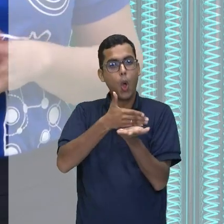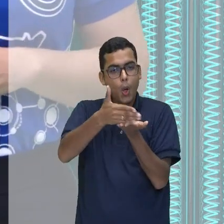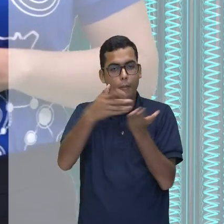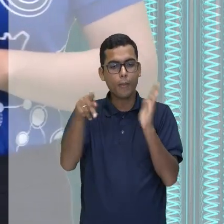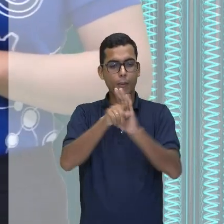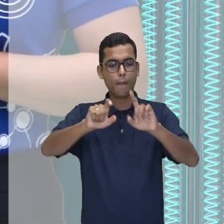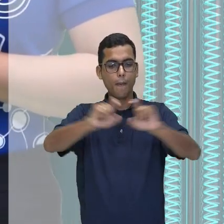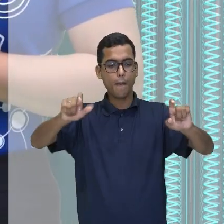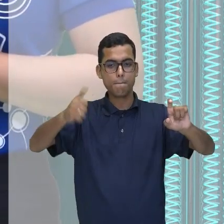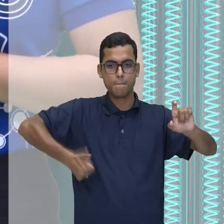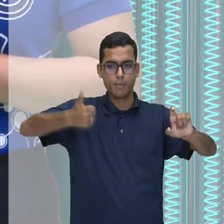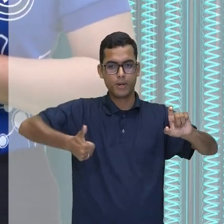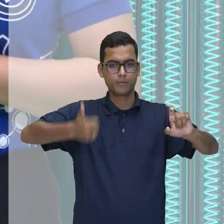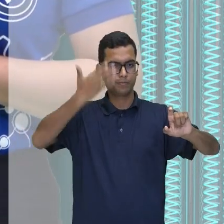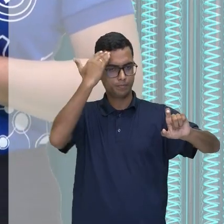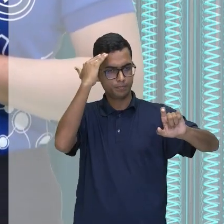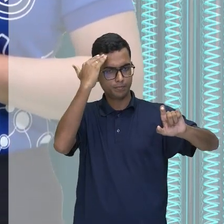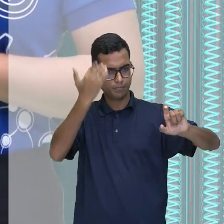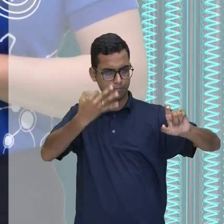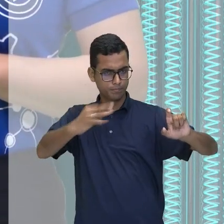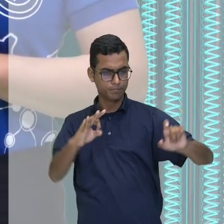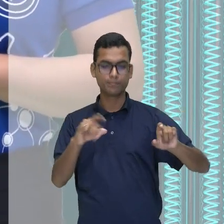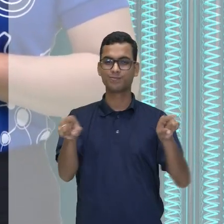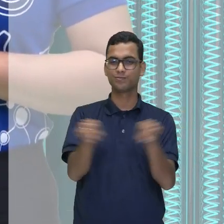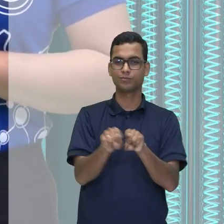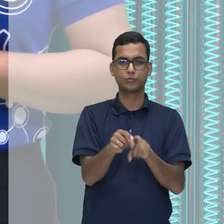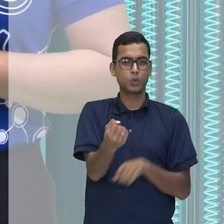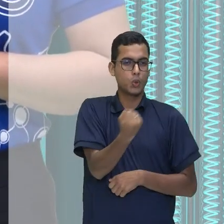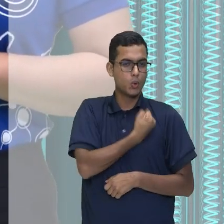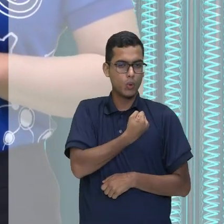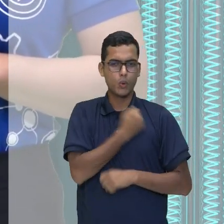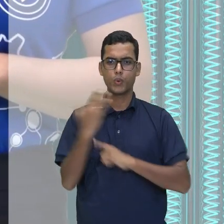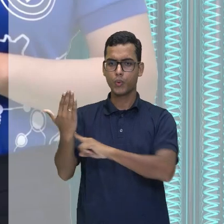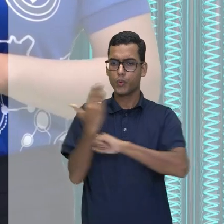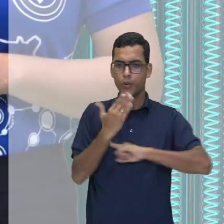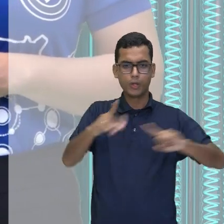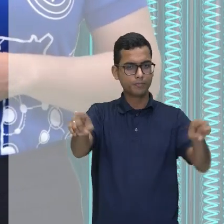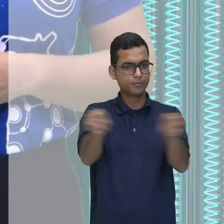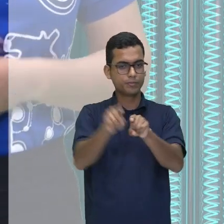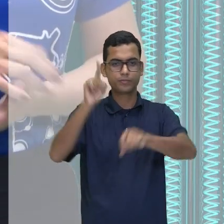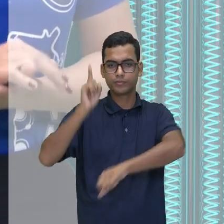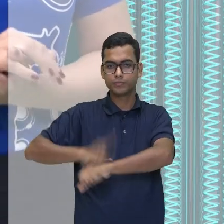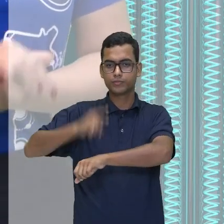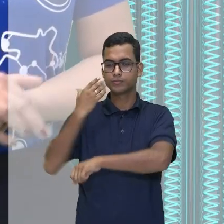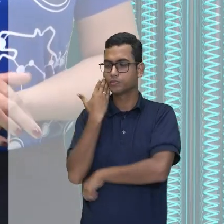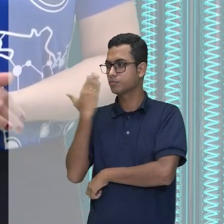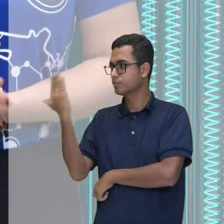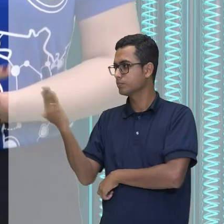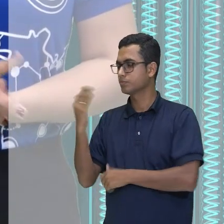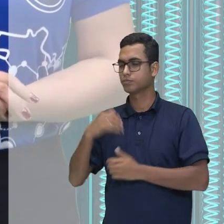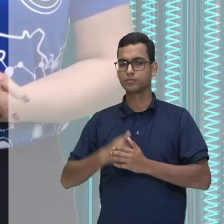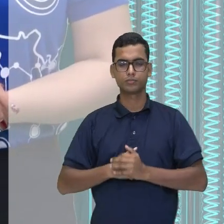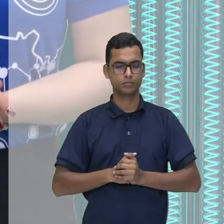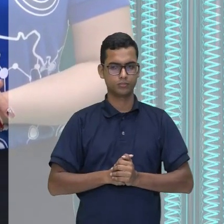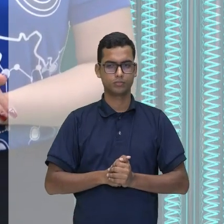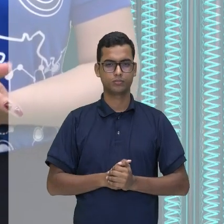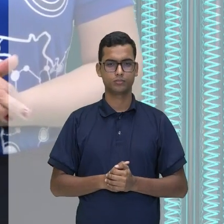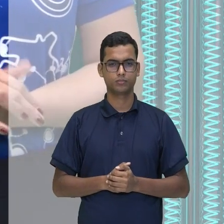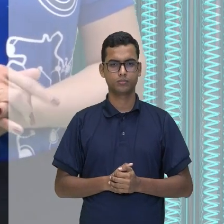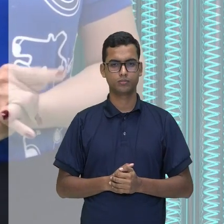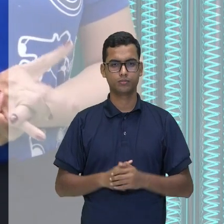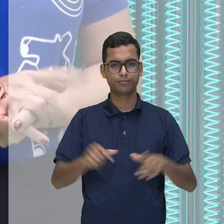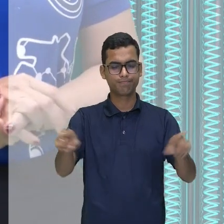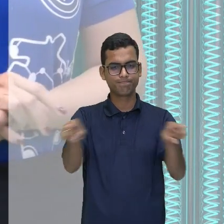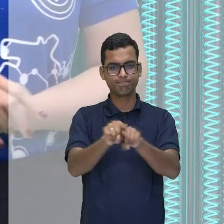parágrafo, ok? Então, temos numerais também que nos ajudam, várias palavras cognatas. E concluindo aqui o